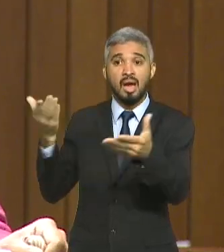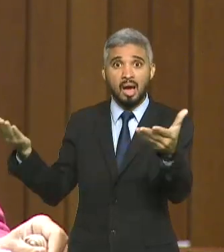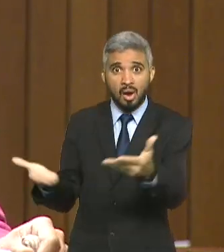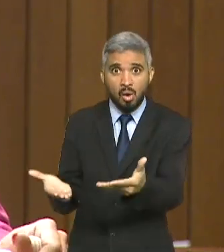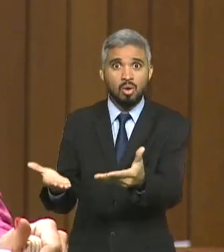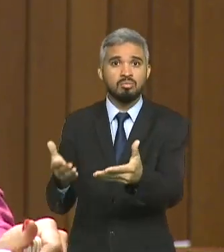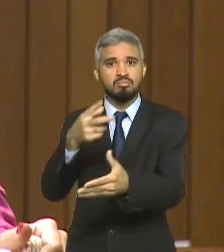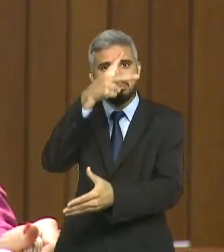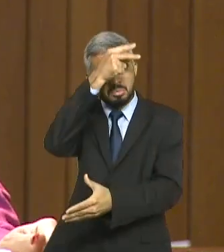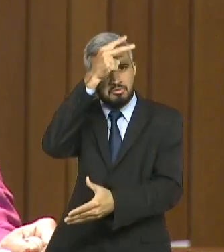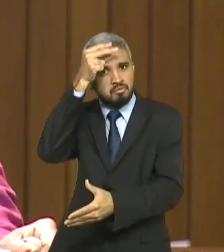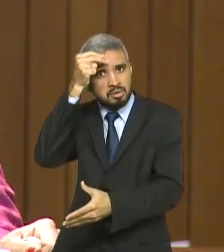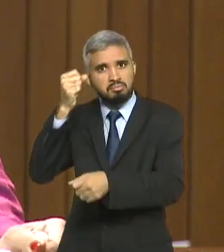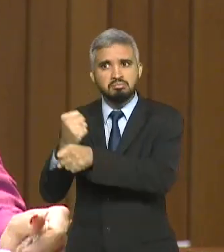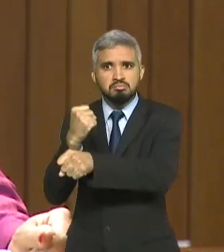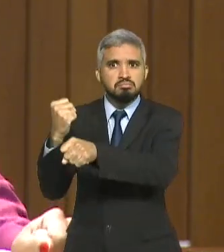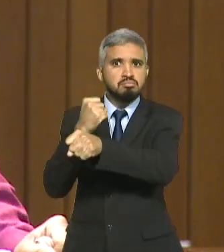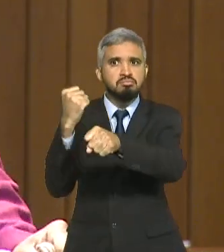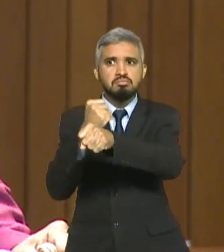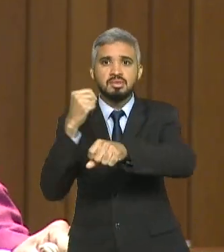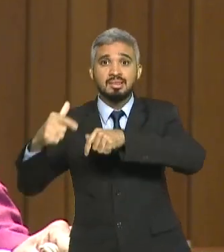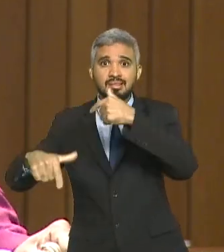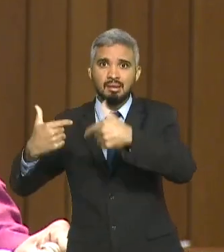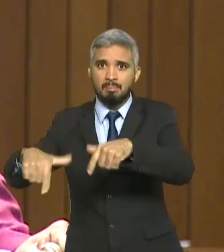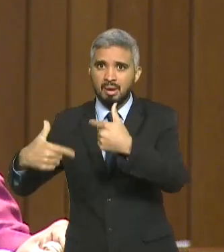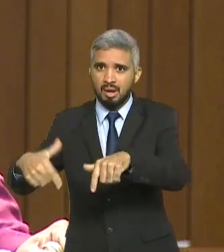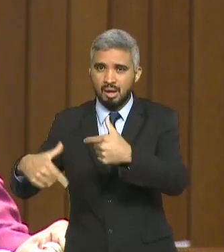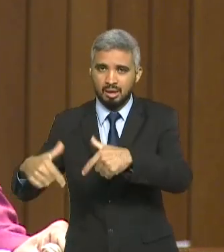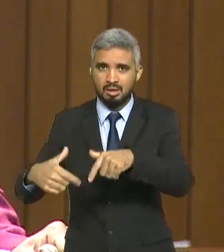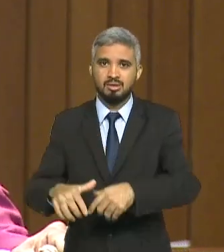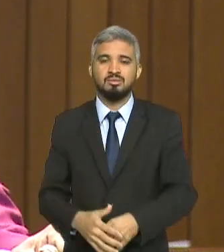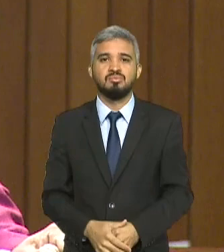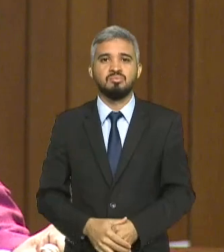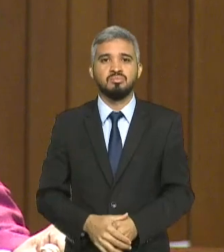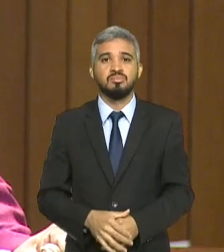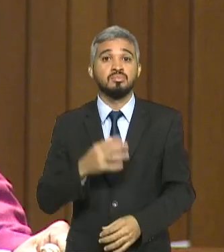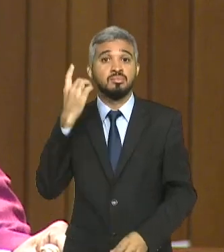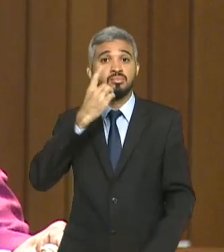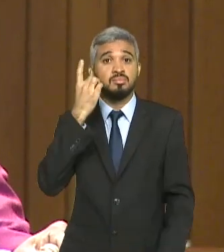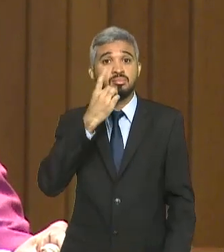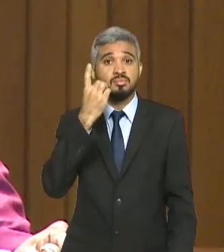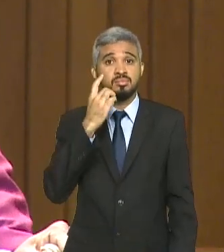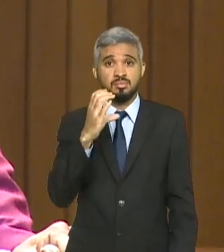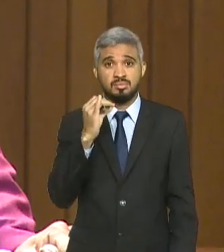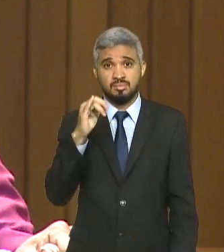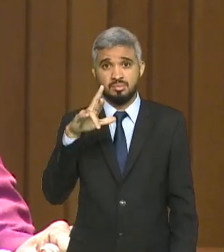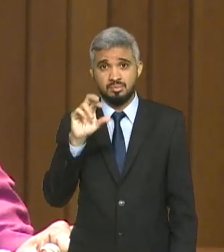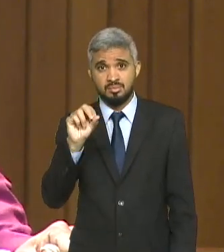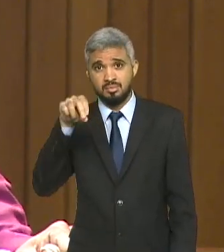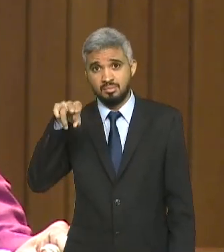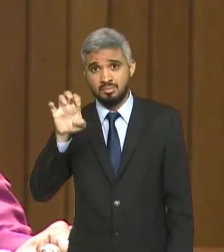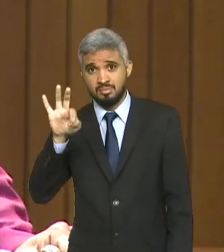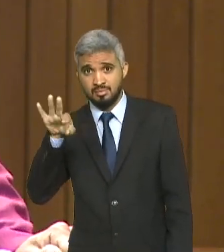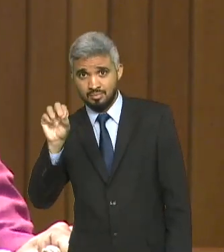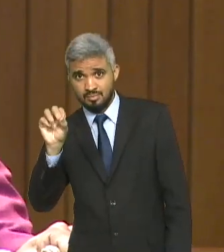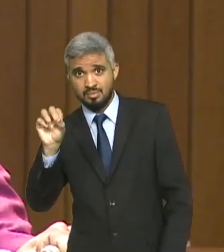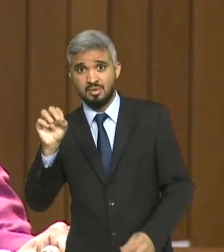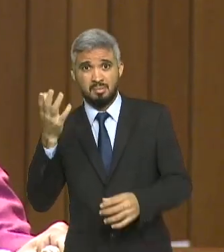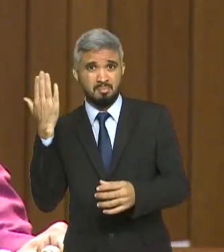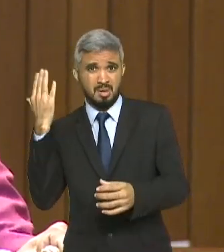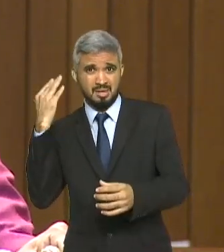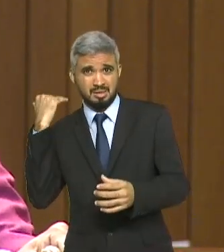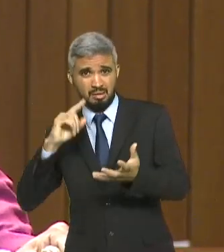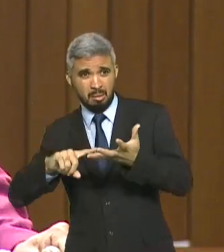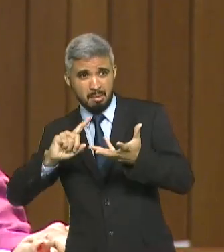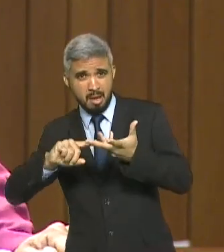muito carinho, acima de tudo, muito respeito, deputado Ciro Neto, subir essa tribuna para fazer apontamentos à atual gestão. Ora,